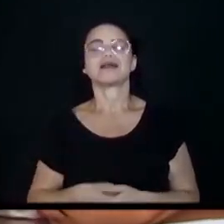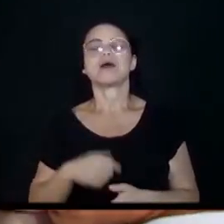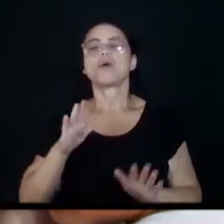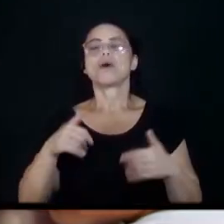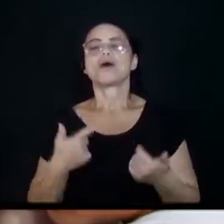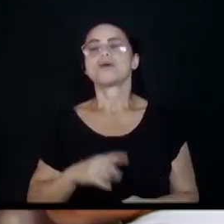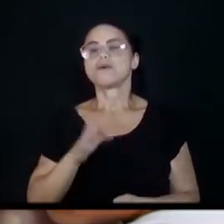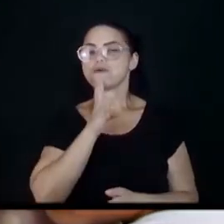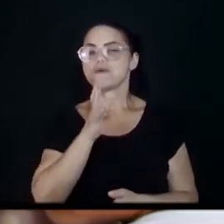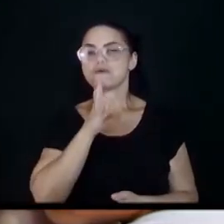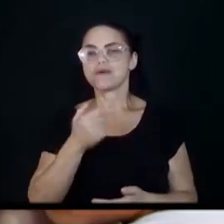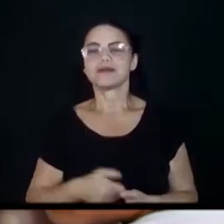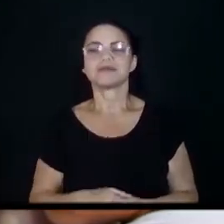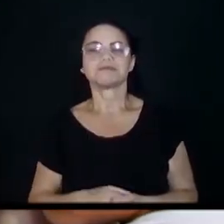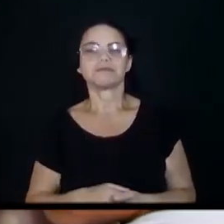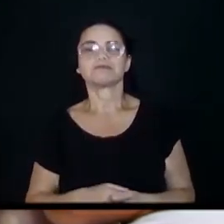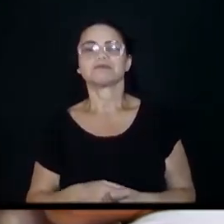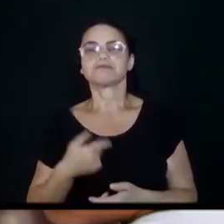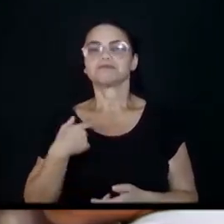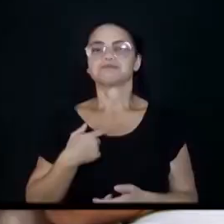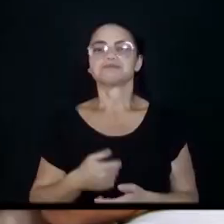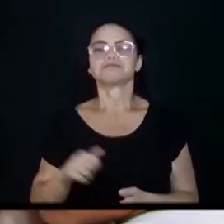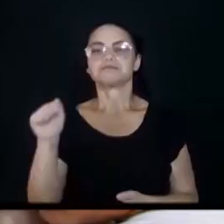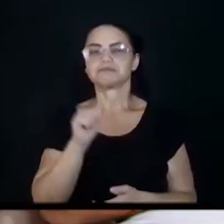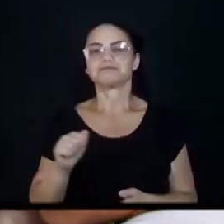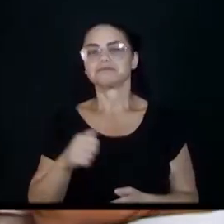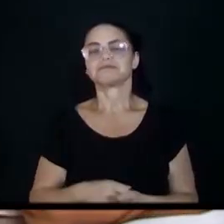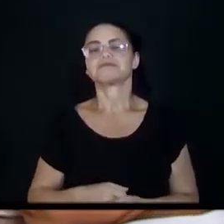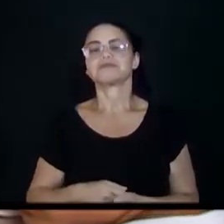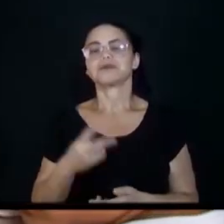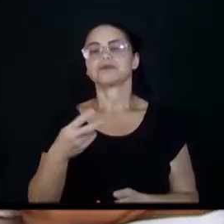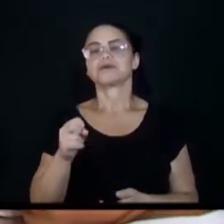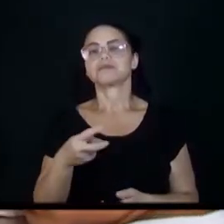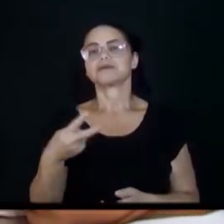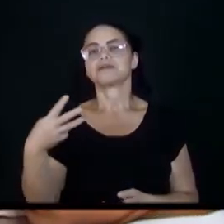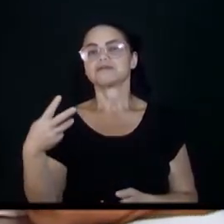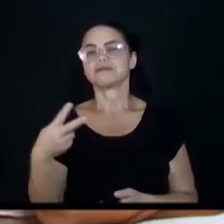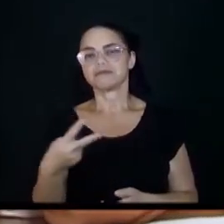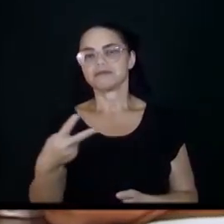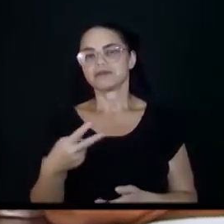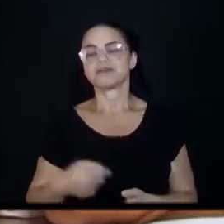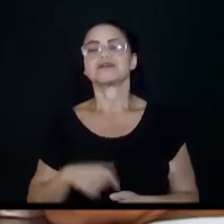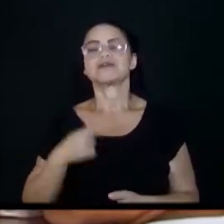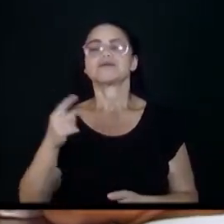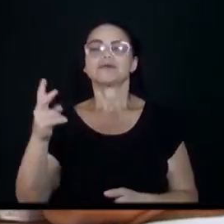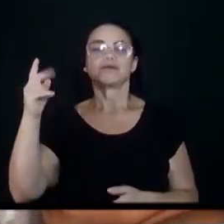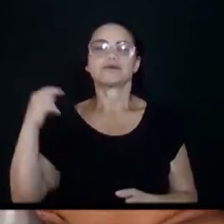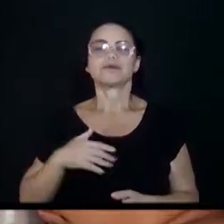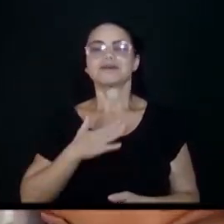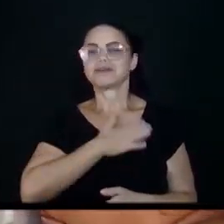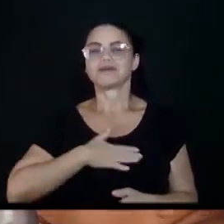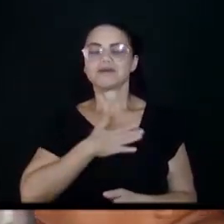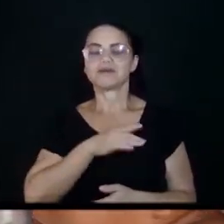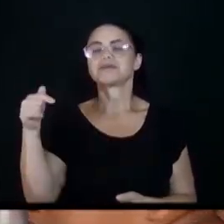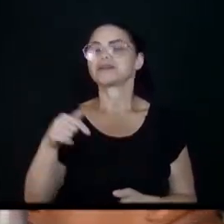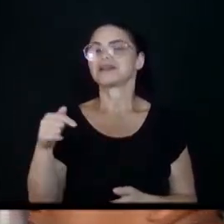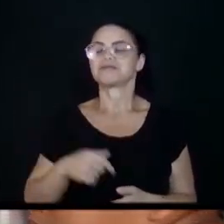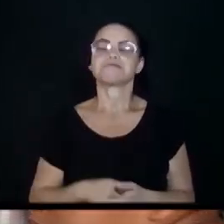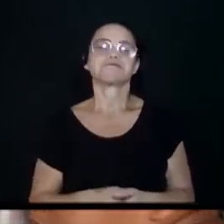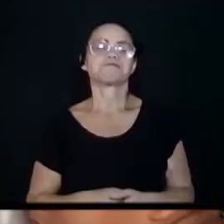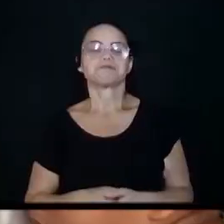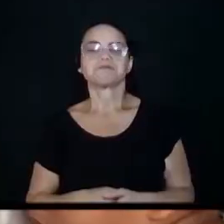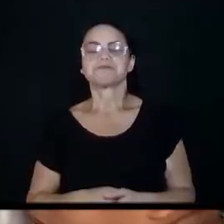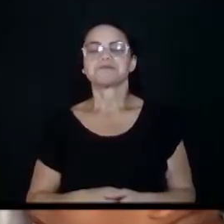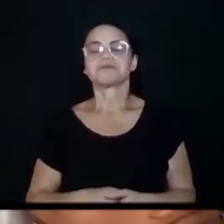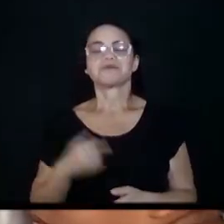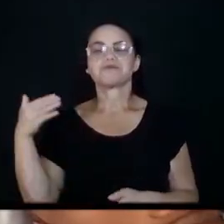Ser? Eu acho que foi lá para 2022. Eu tô aqui há bastante tempo e eu gosto muito daqui. E você vem todos os dias?